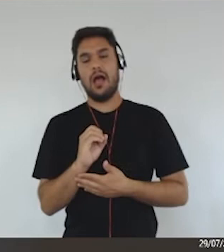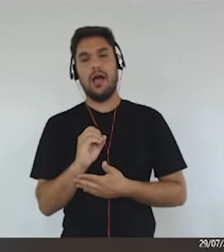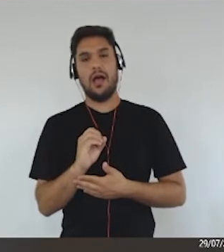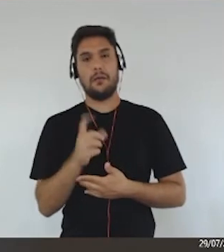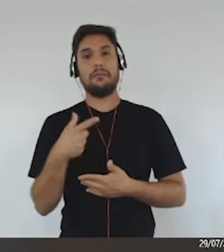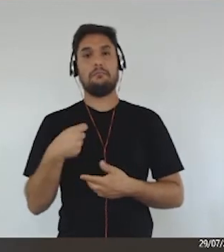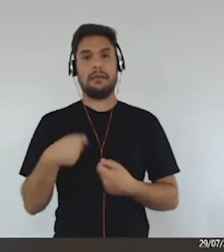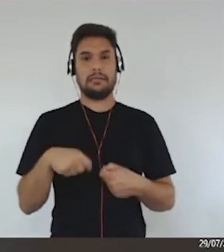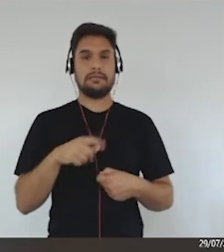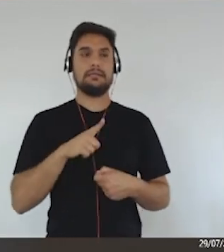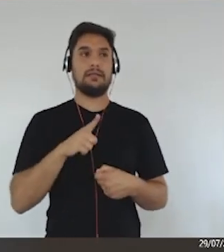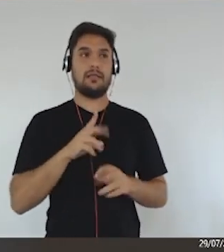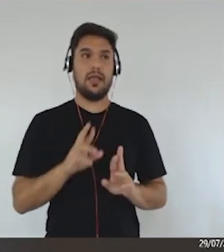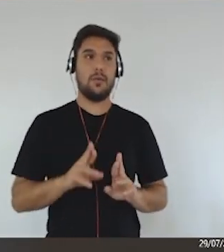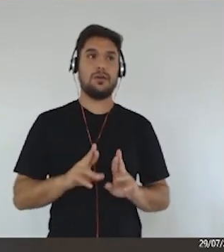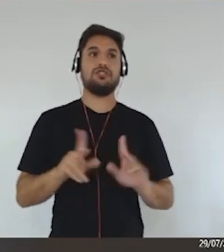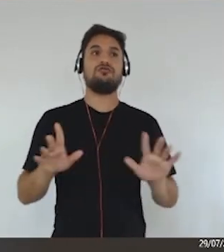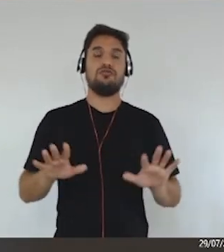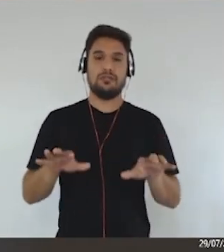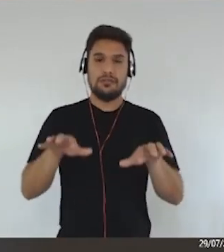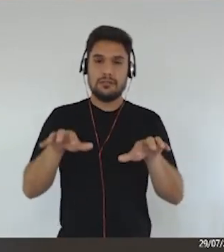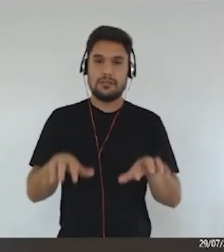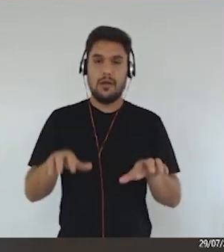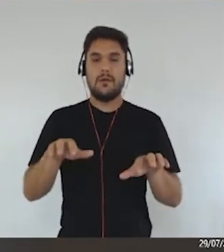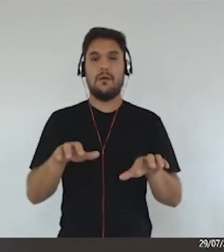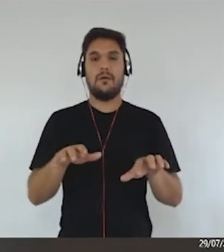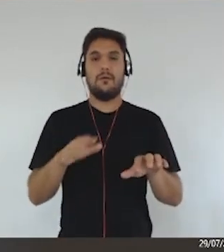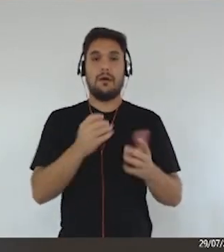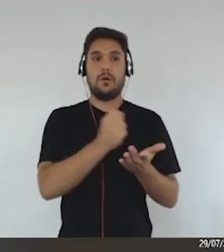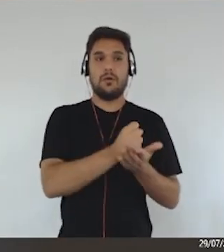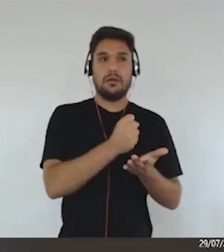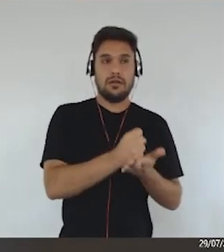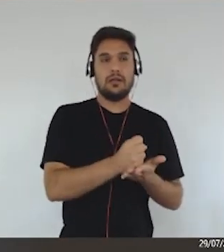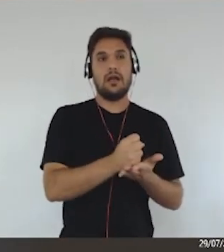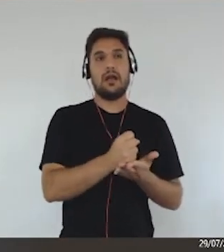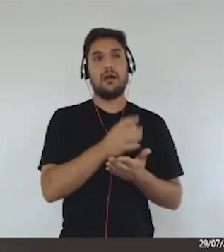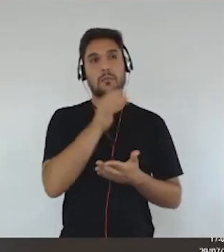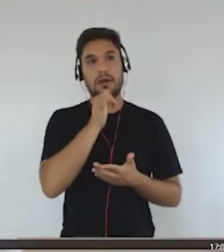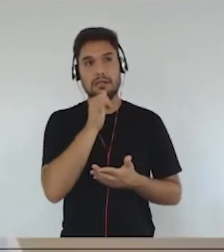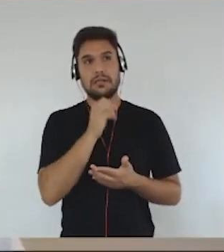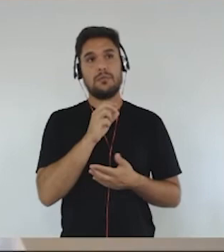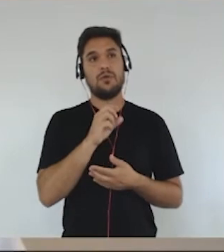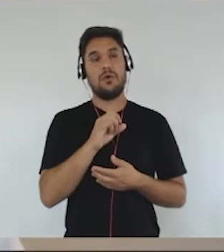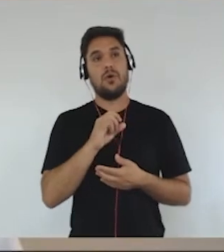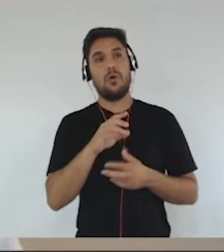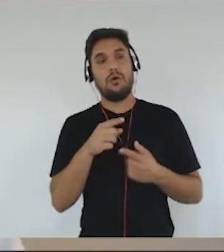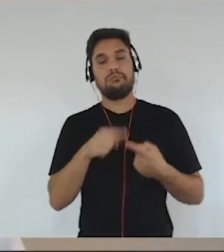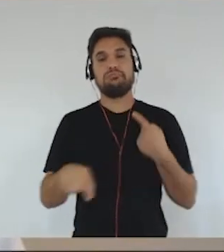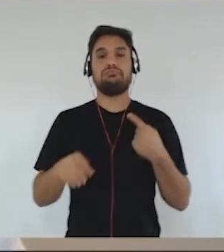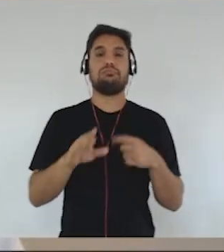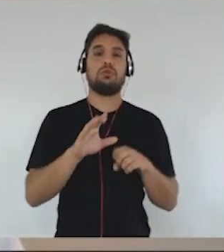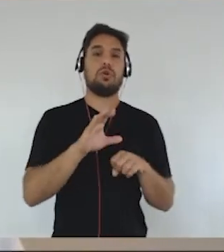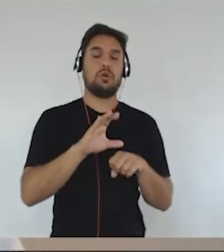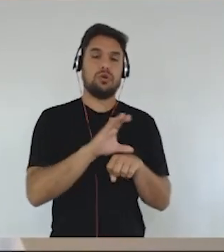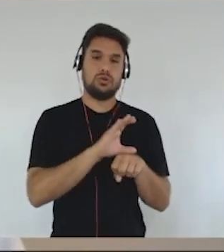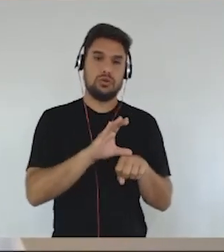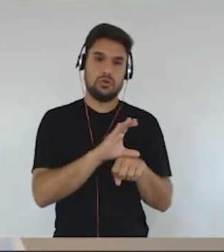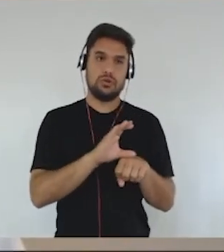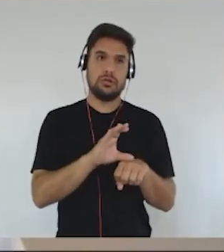tem uma pequena diferença, uma sutileza para burlar uma possível inconstitucionalidade